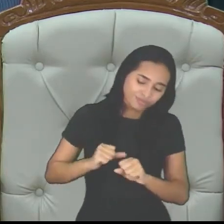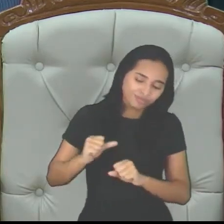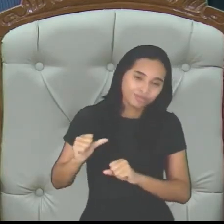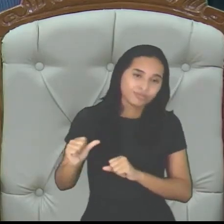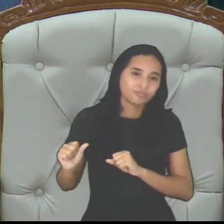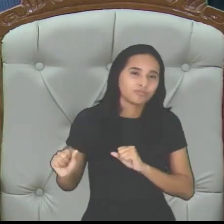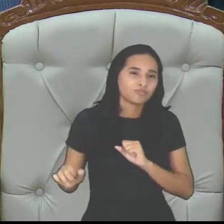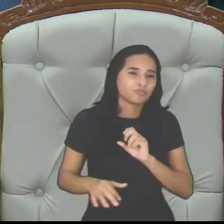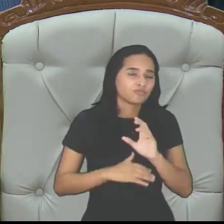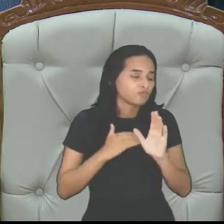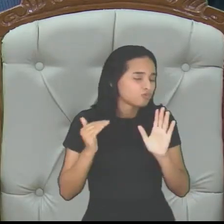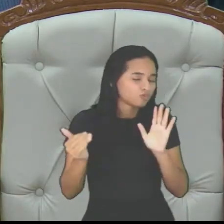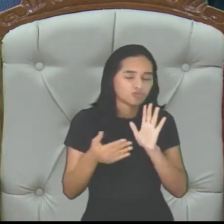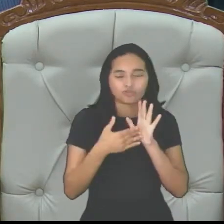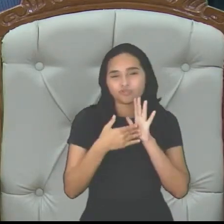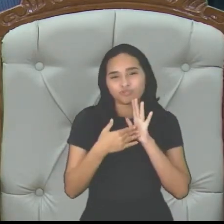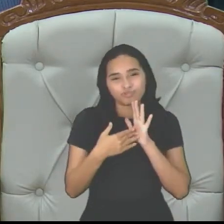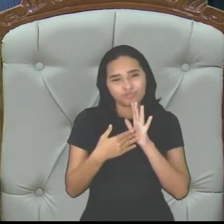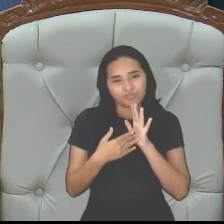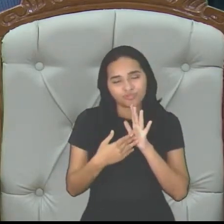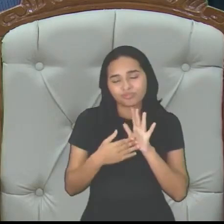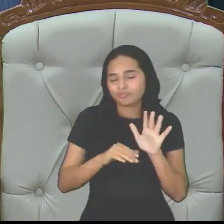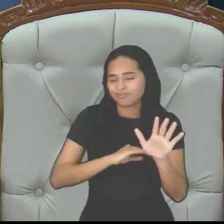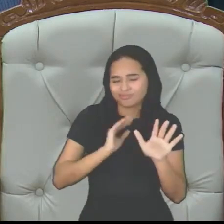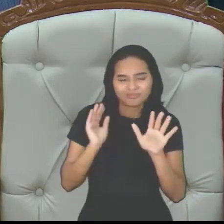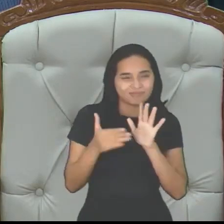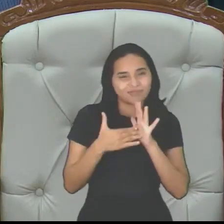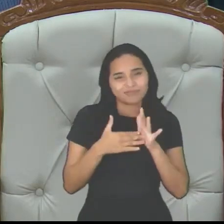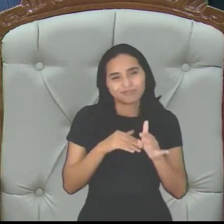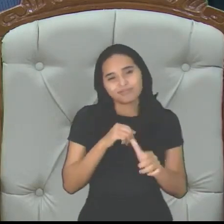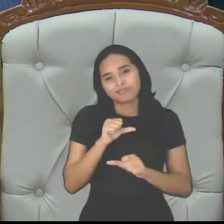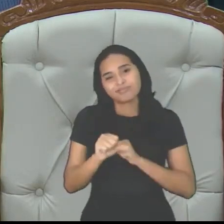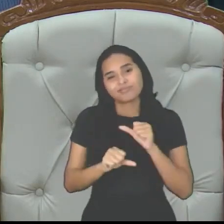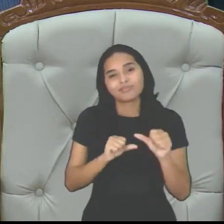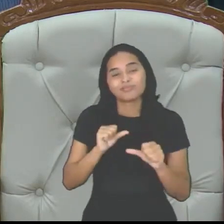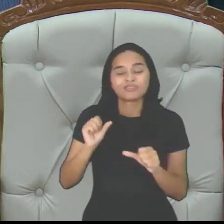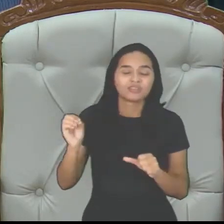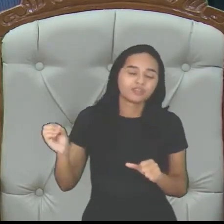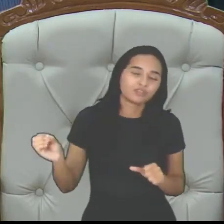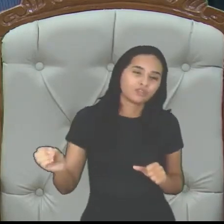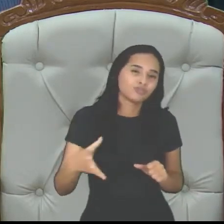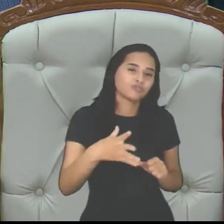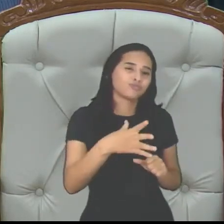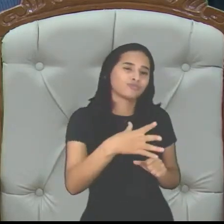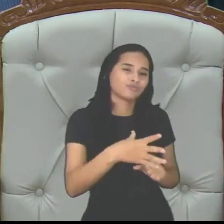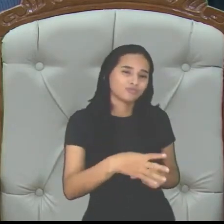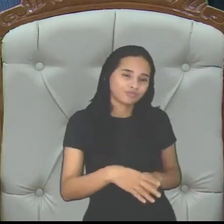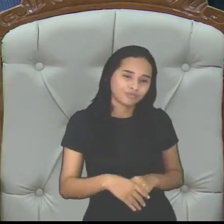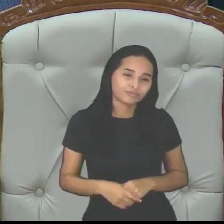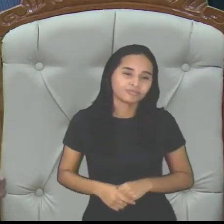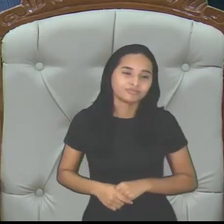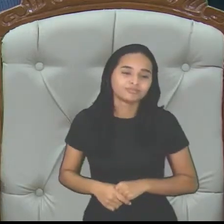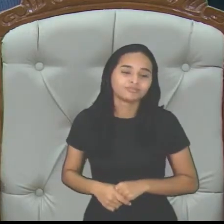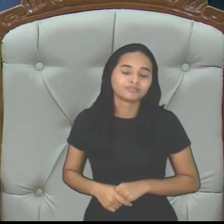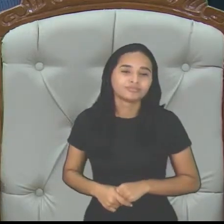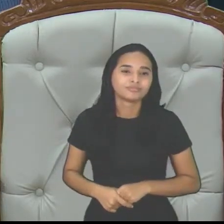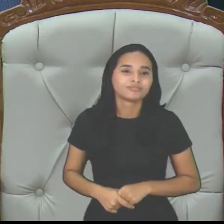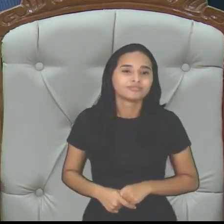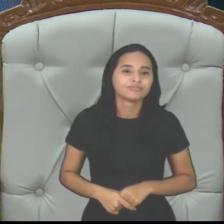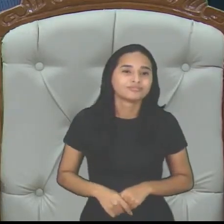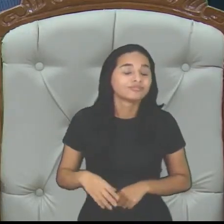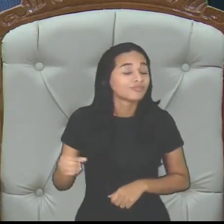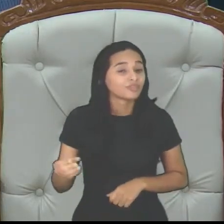tudo se fez novo, é uma